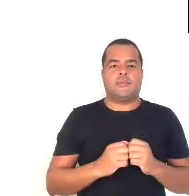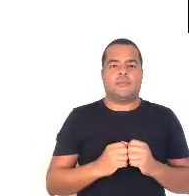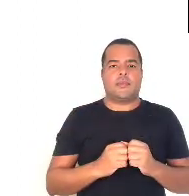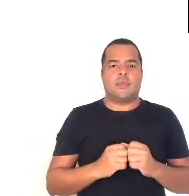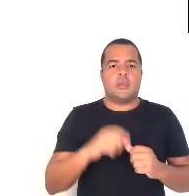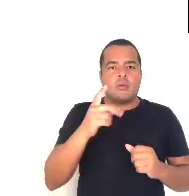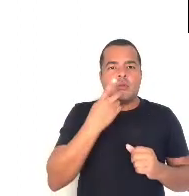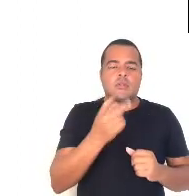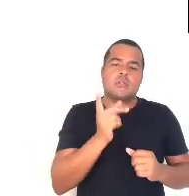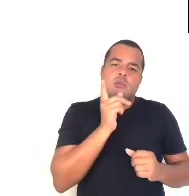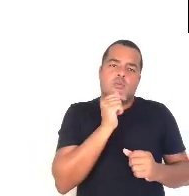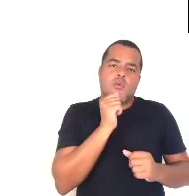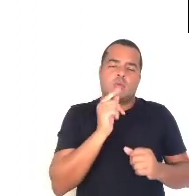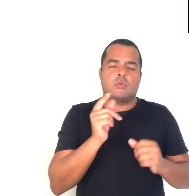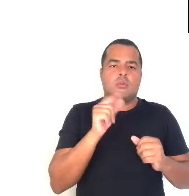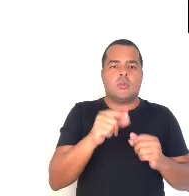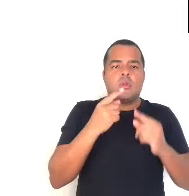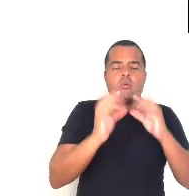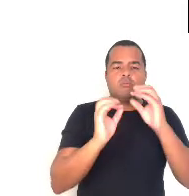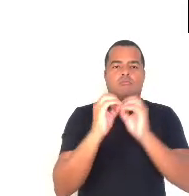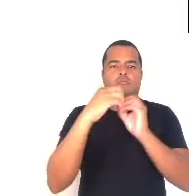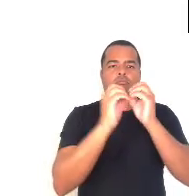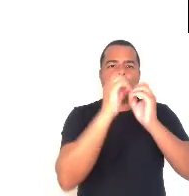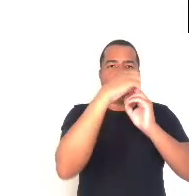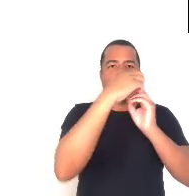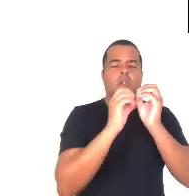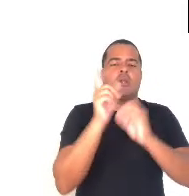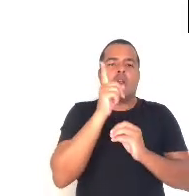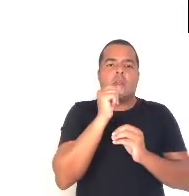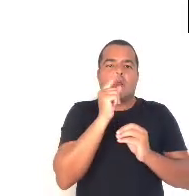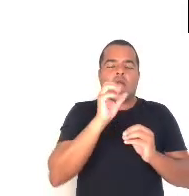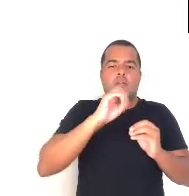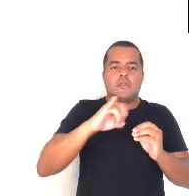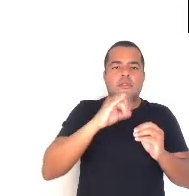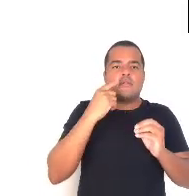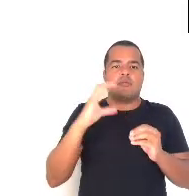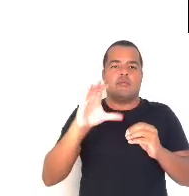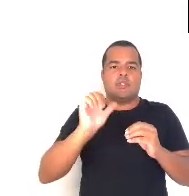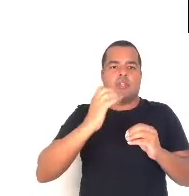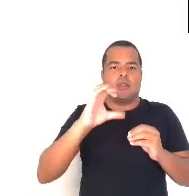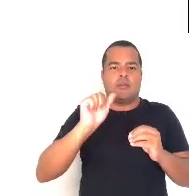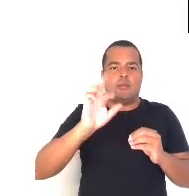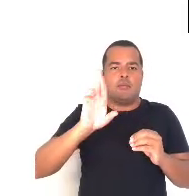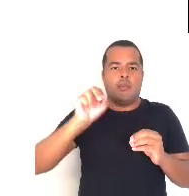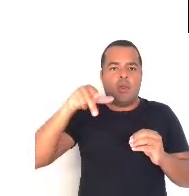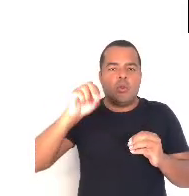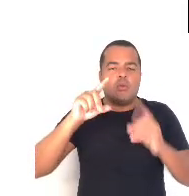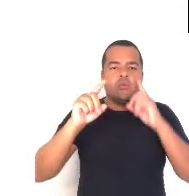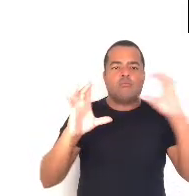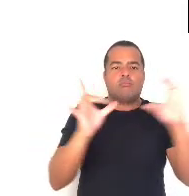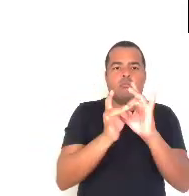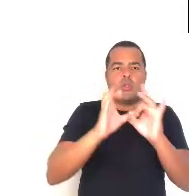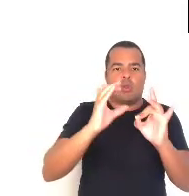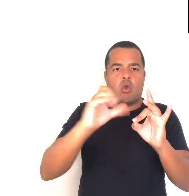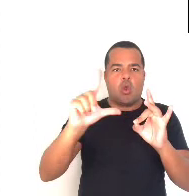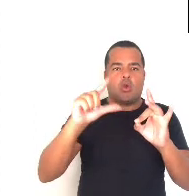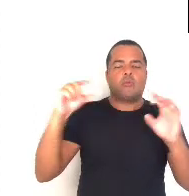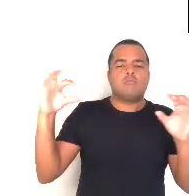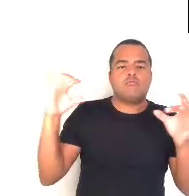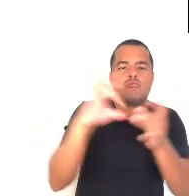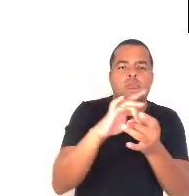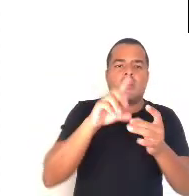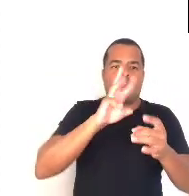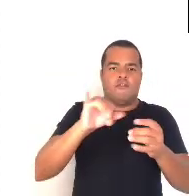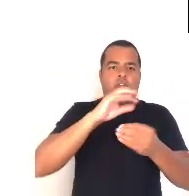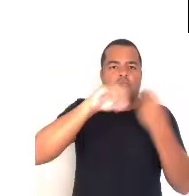como a água, por exemplo, a molécula de água, quando ela ataca esse carbono ao qual o cloro está